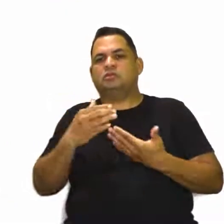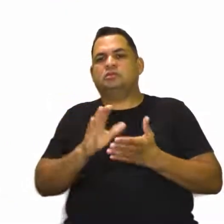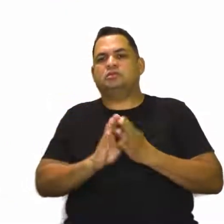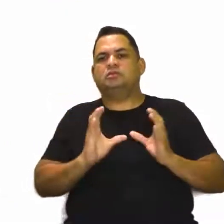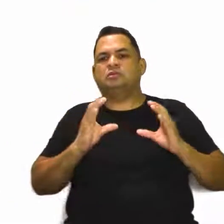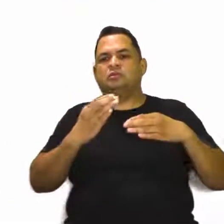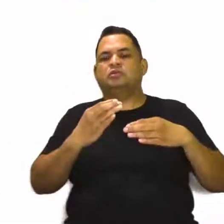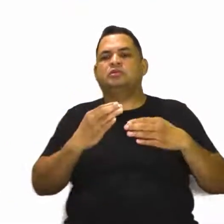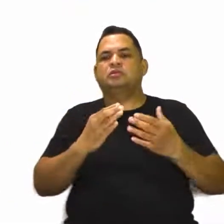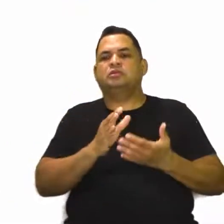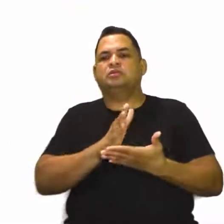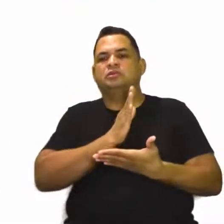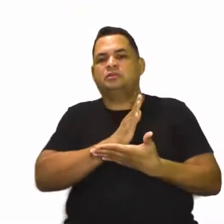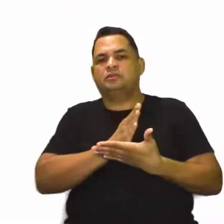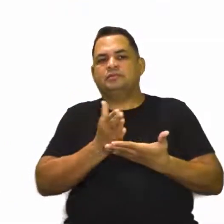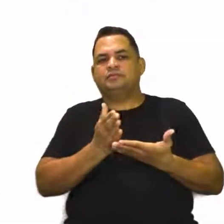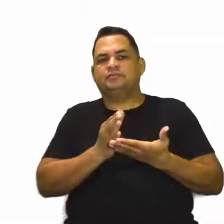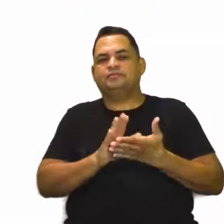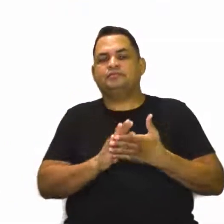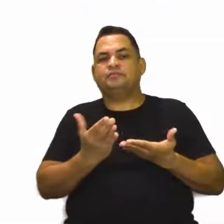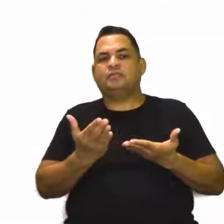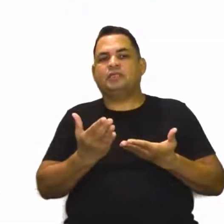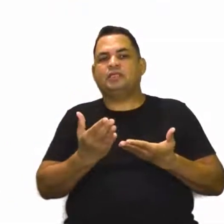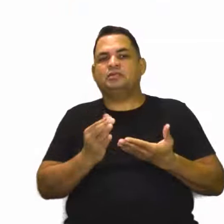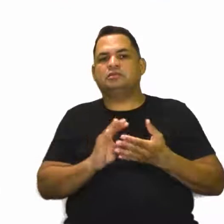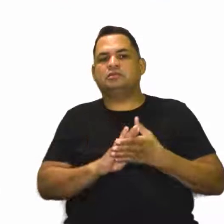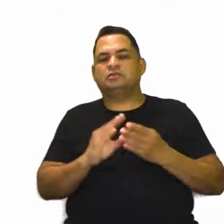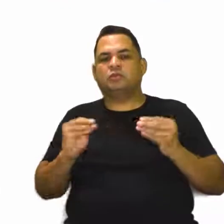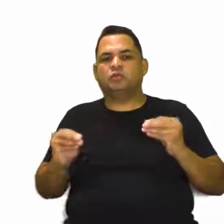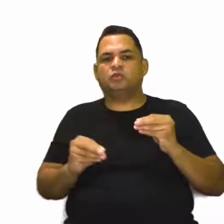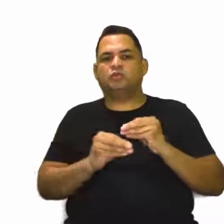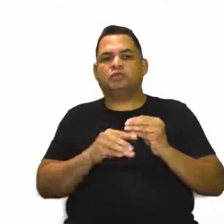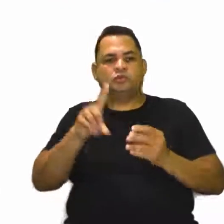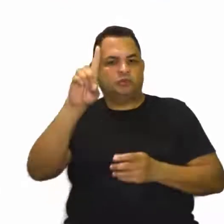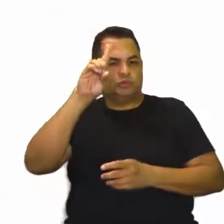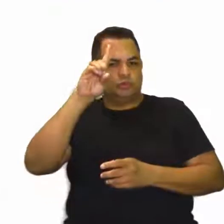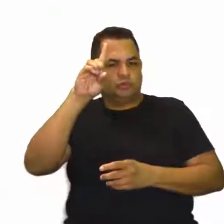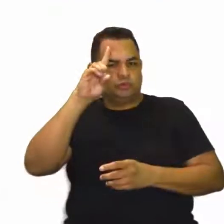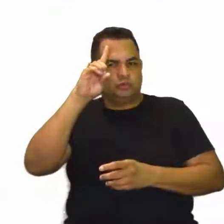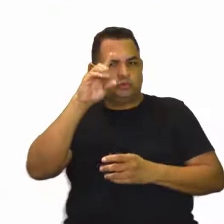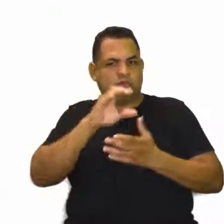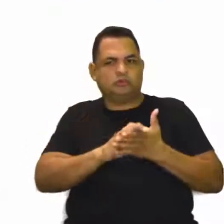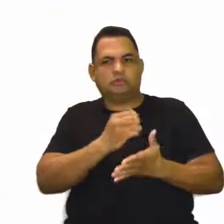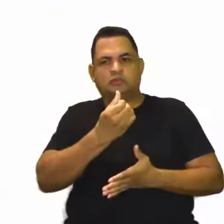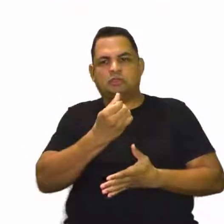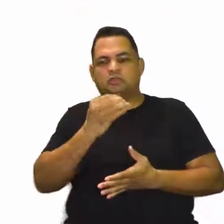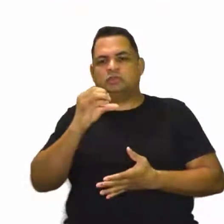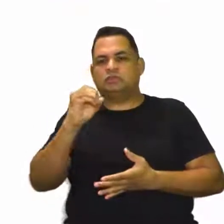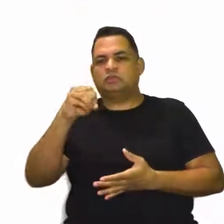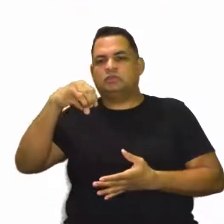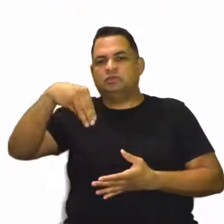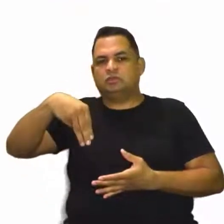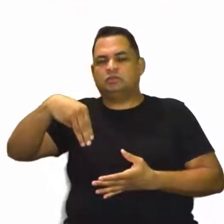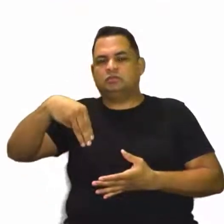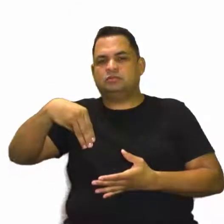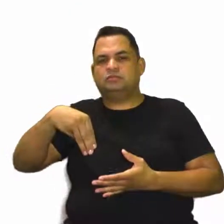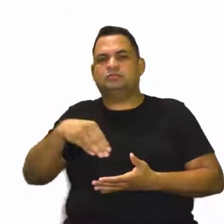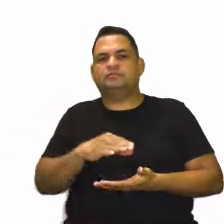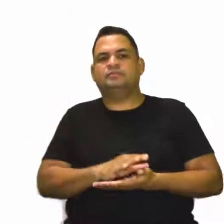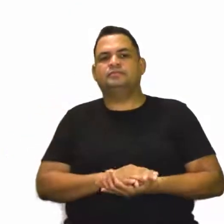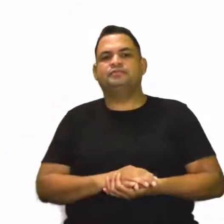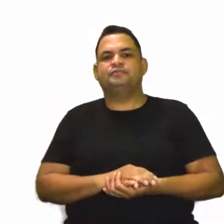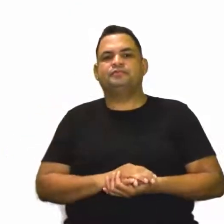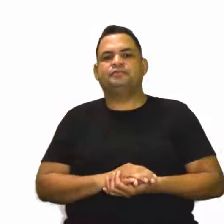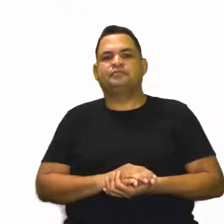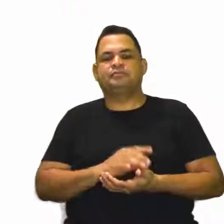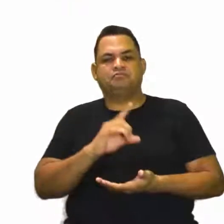Esse grupo, aliás, ele deve completar aí diariamente pelo menos 60 minutos. Isso aqui é o pelo menos, tá, gente? É